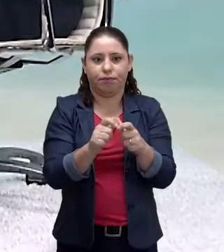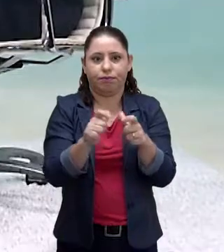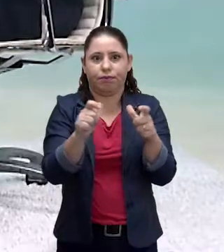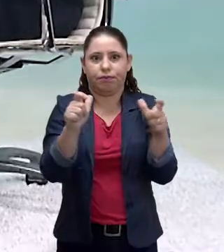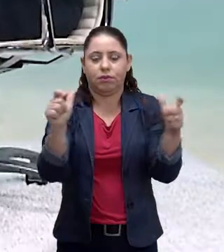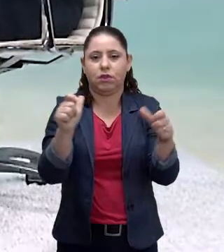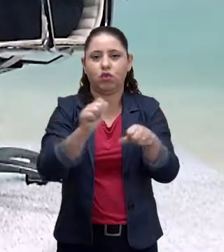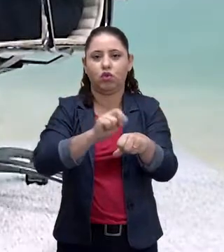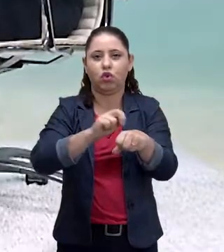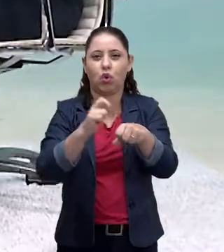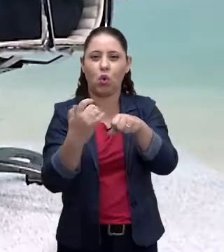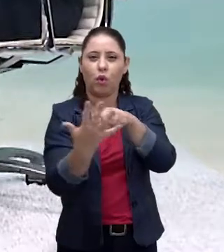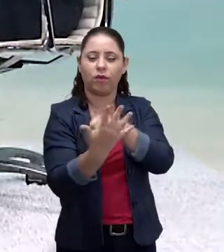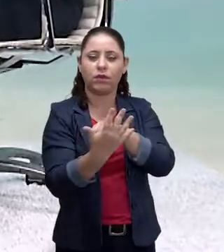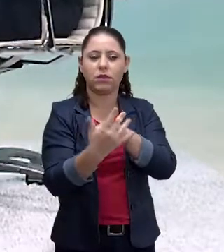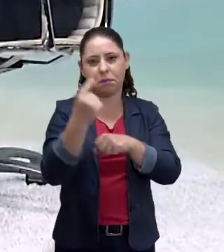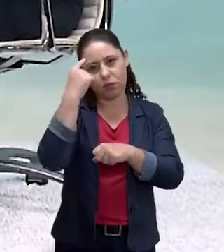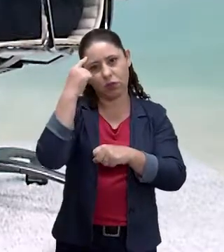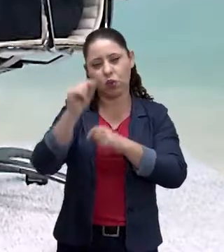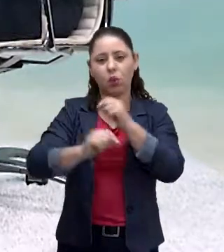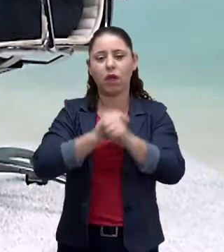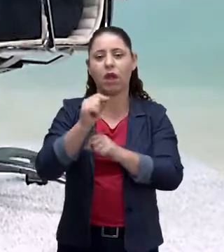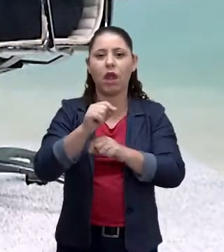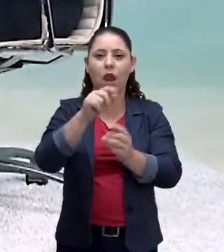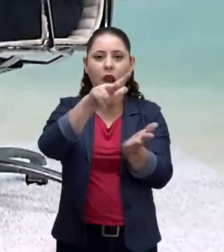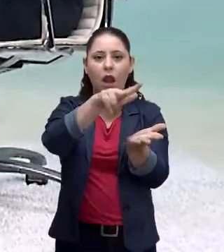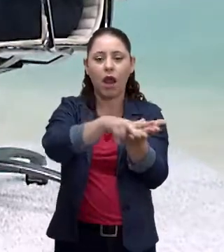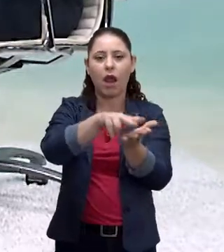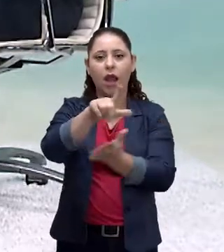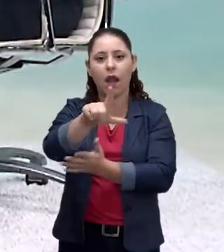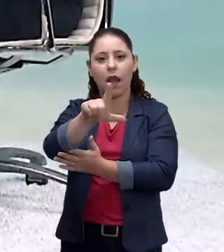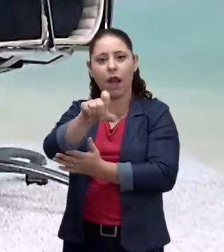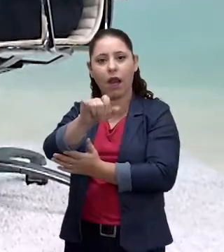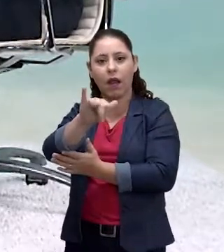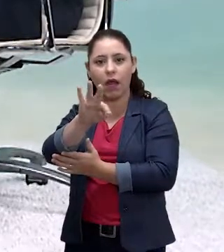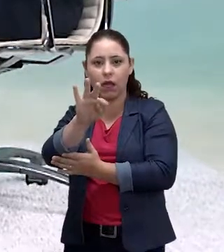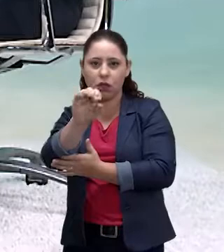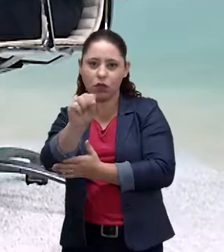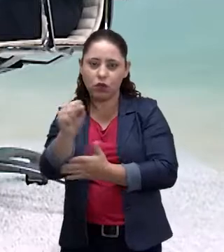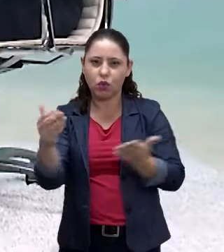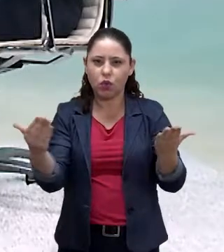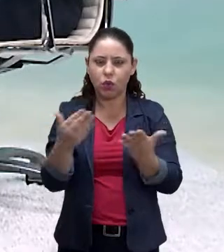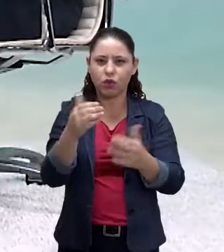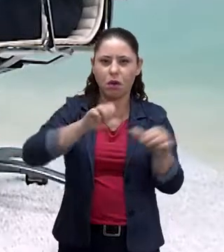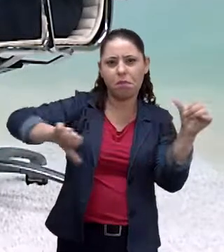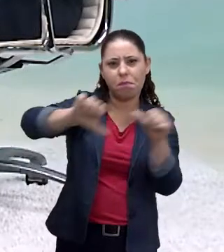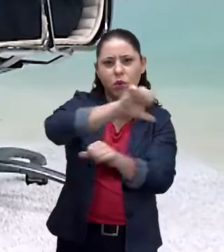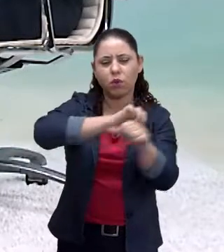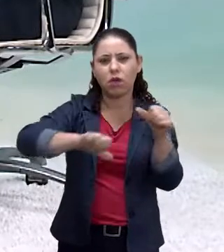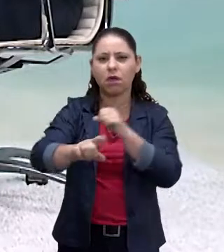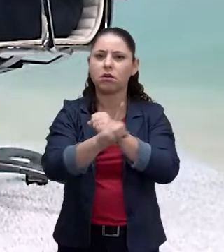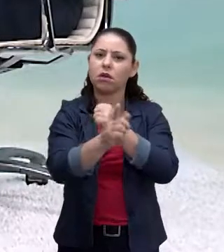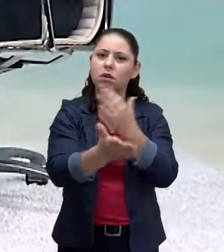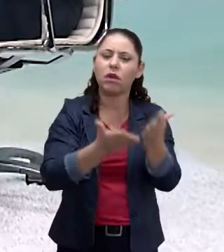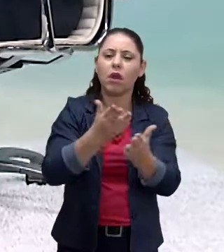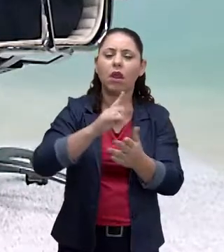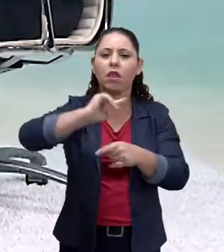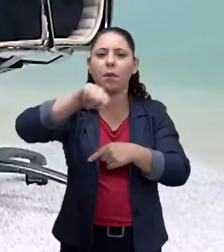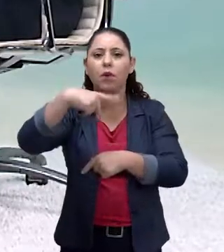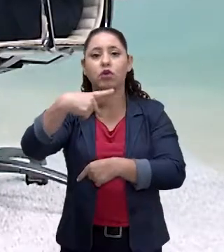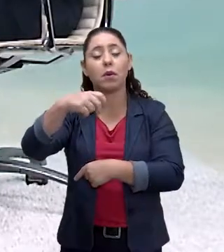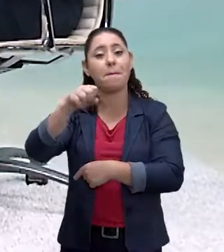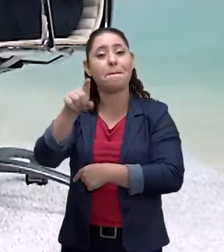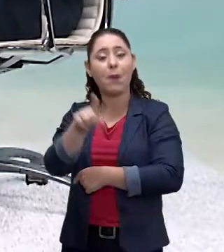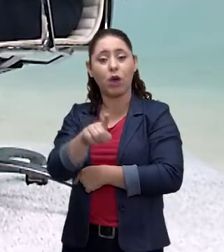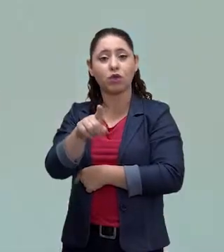maior demanda, né, acreditamos que fosse o pedido de leitos, né? Hoje, teve uma mudança, assim, para tratamentos